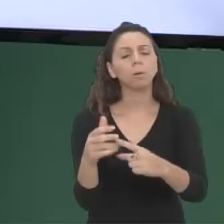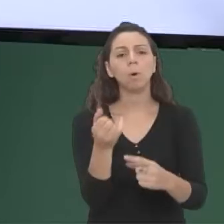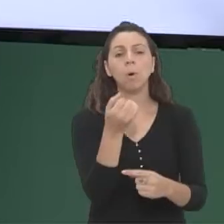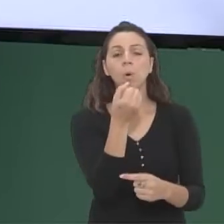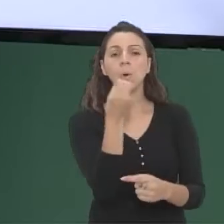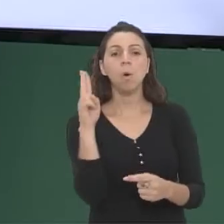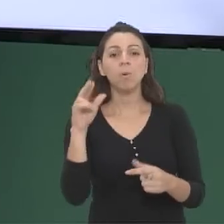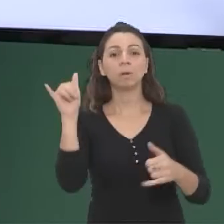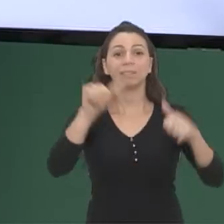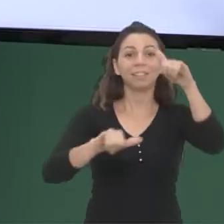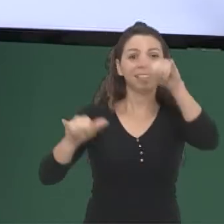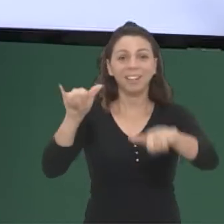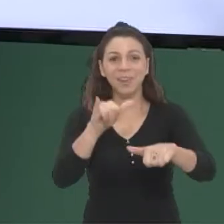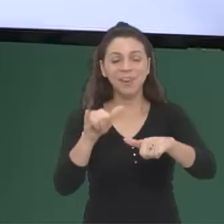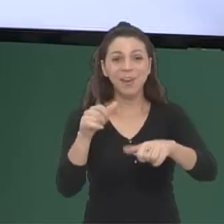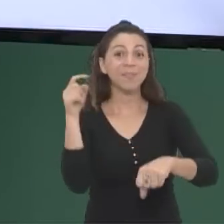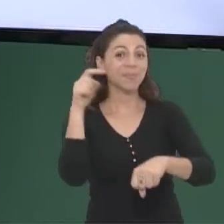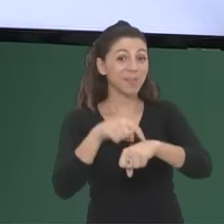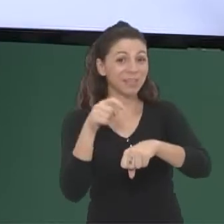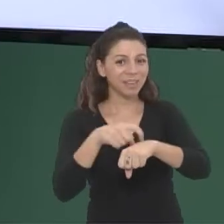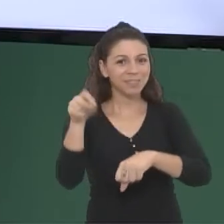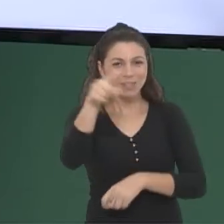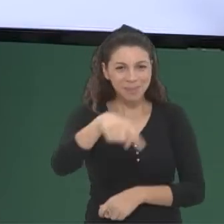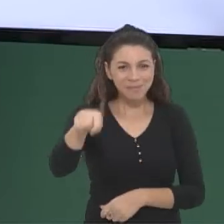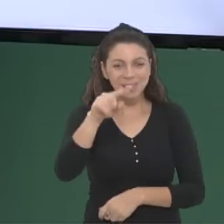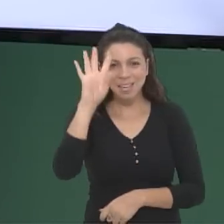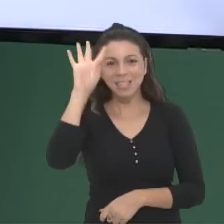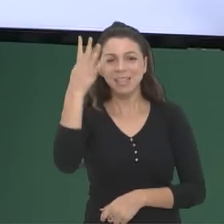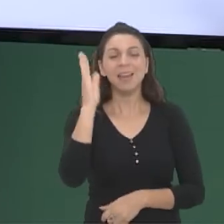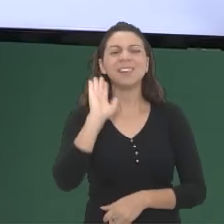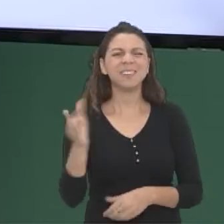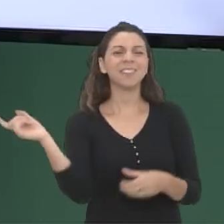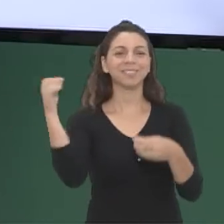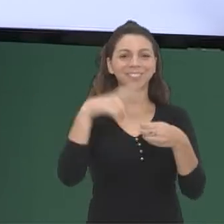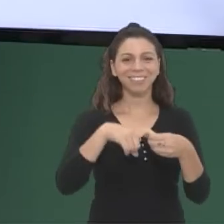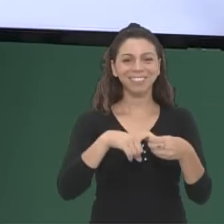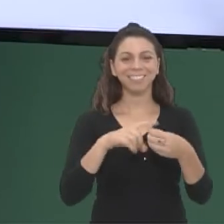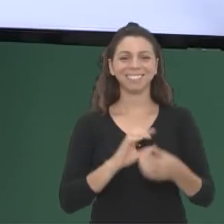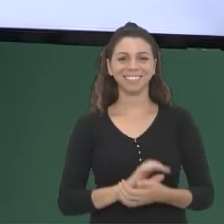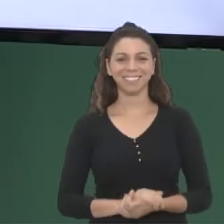ver se você acerta agora. Vou dar um tempinho para vocês resolverem e daqui a pouco a gente volta.